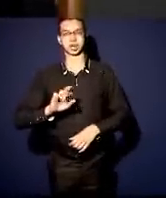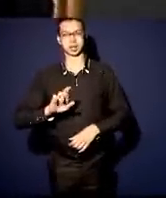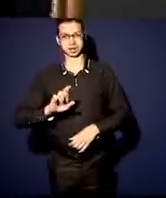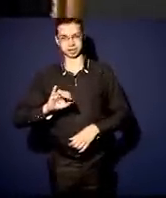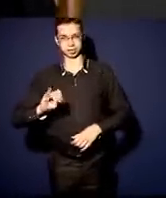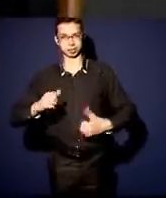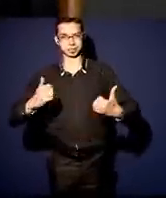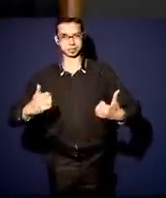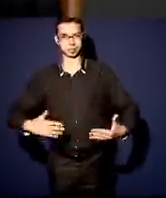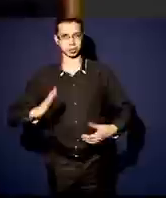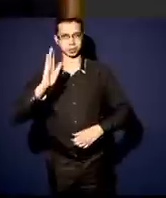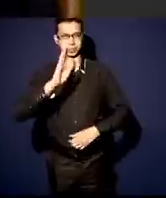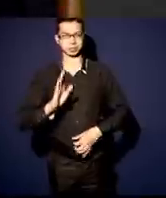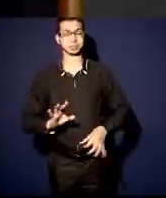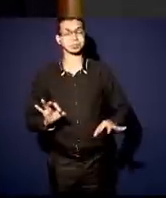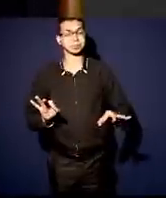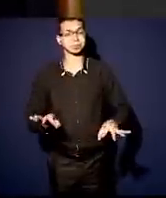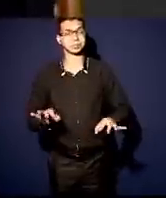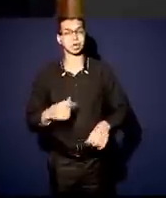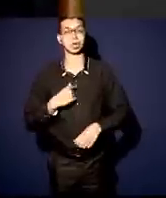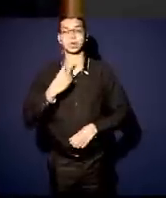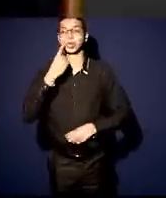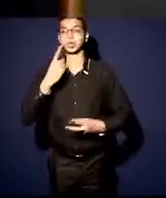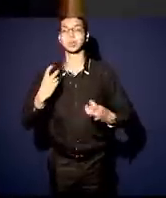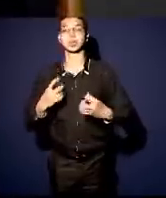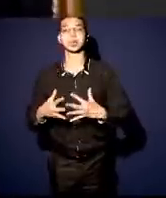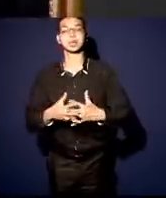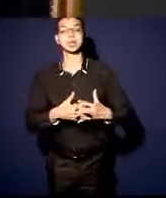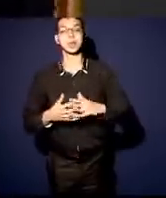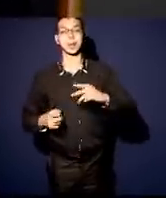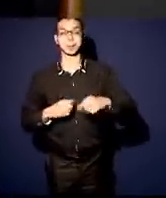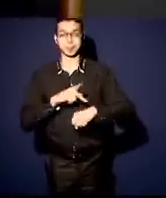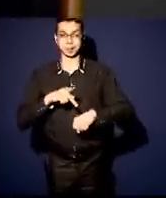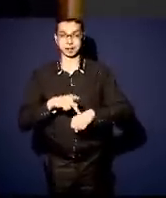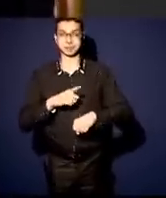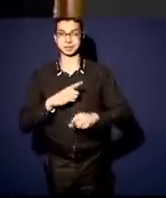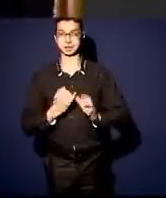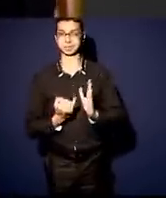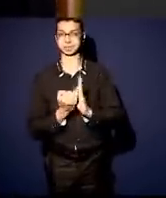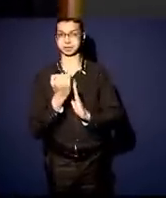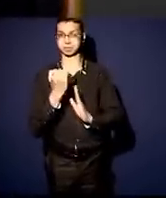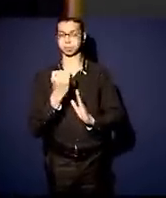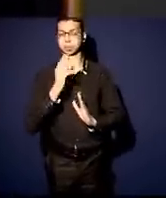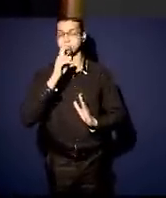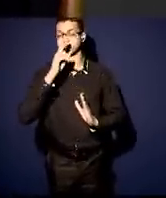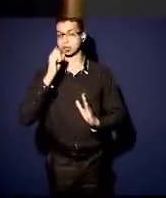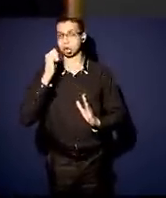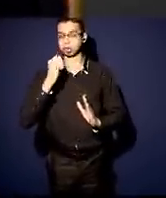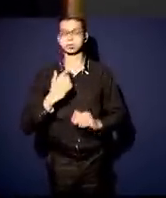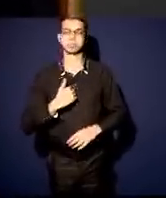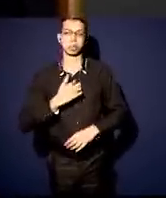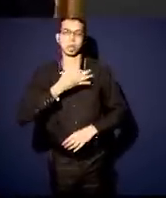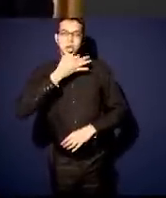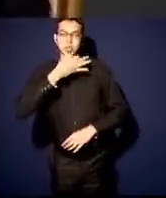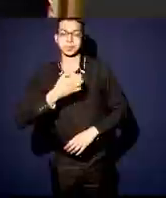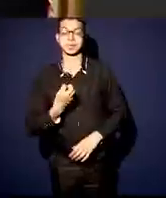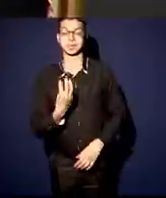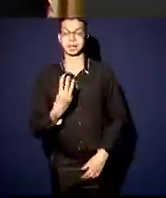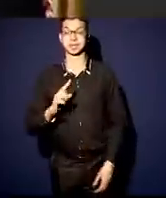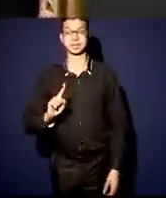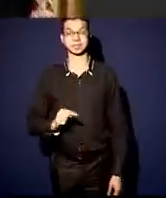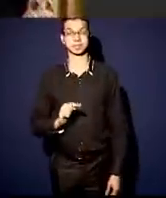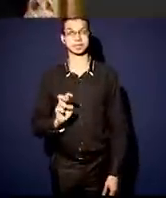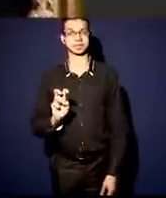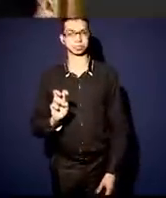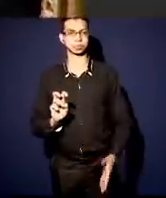aí de inflação mais alta nos Estados Unidos, quer dizer, na minha opinião, algo como 3,5, quer dizer, esse desafio para o Brasil